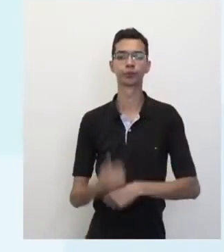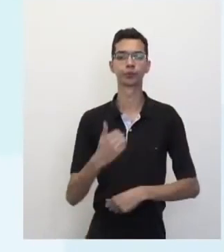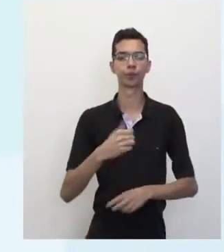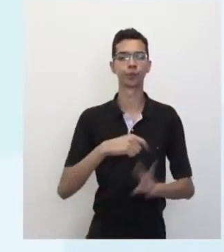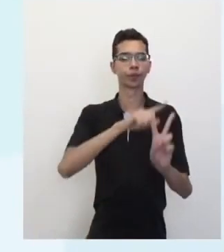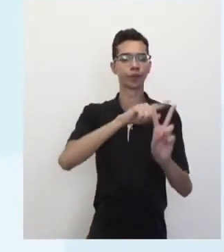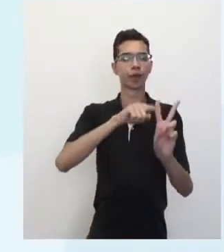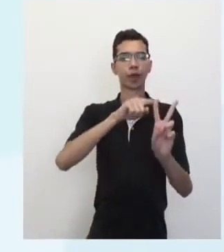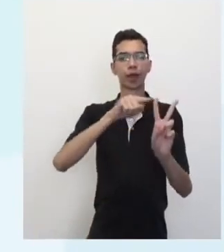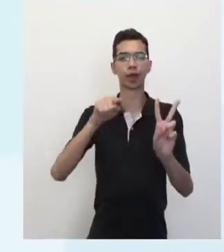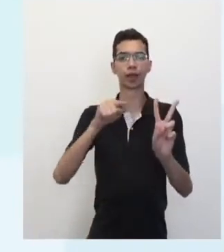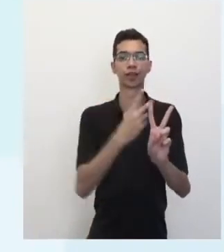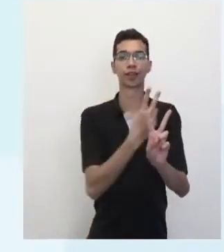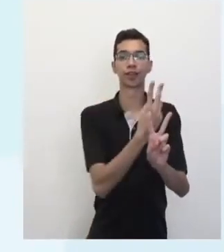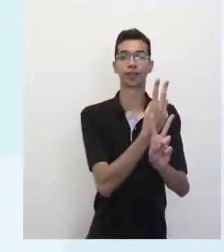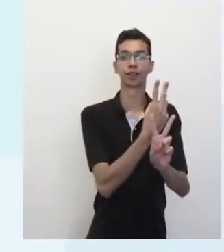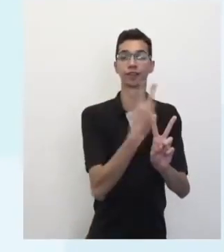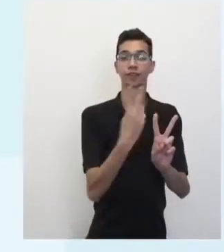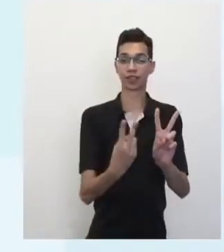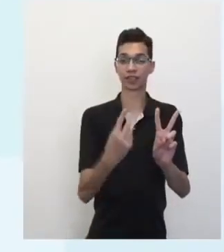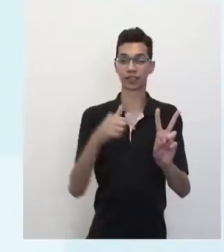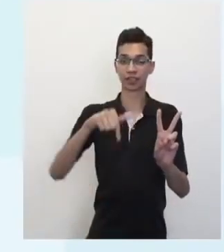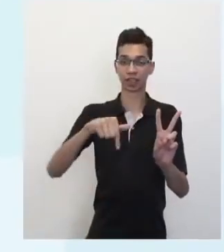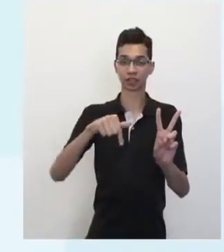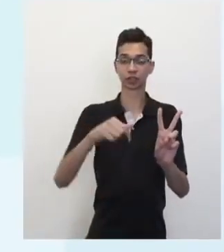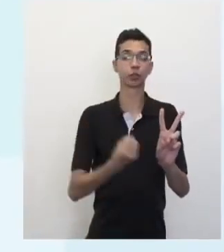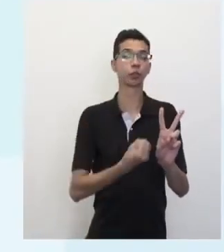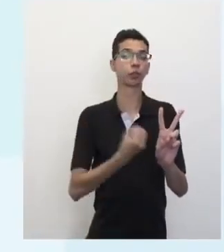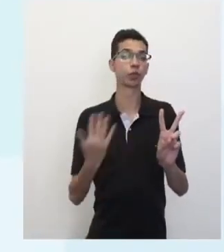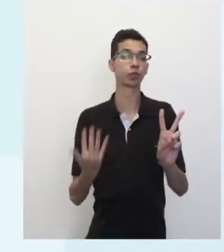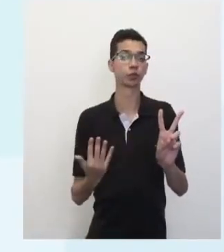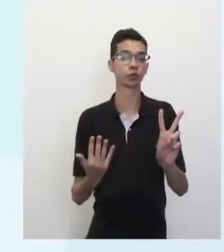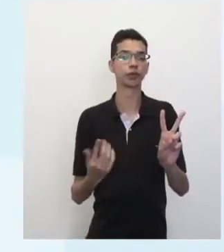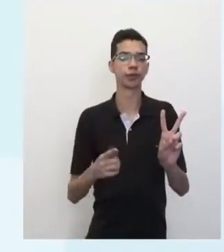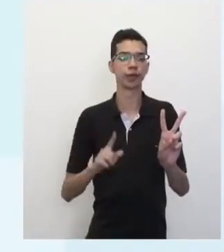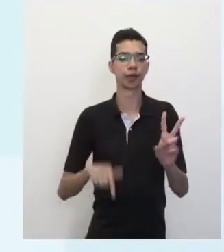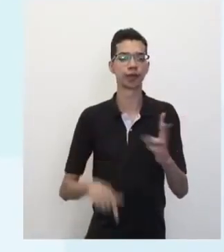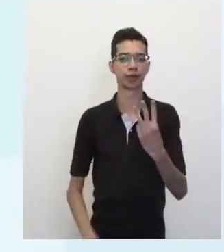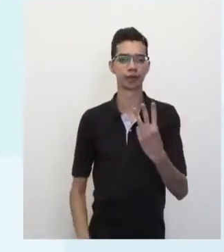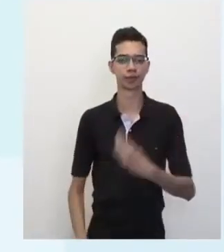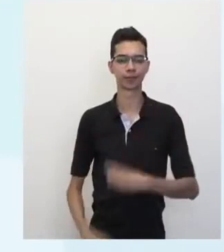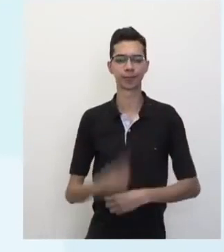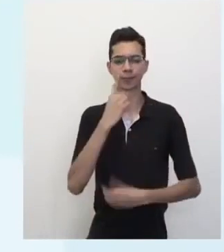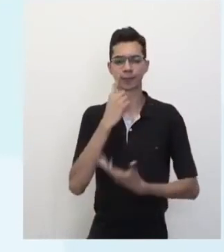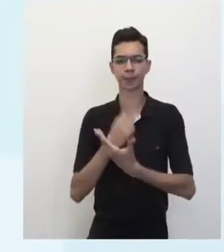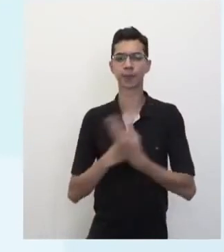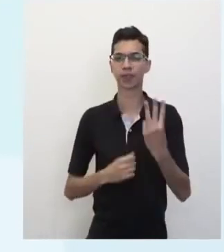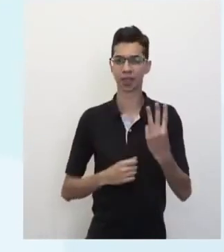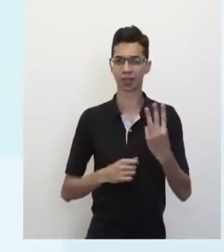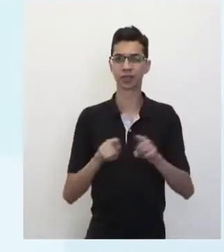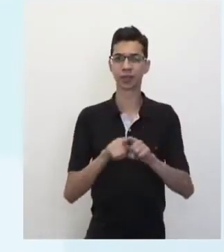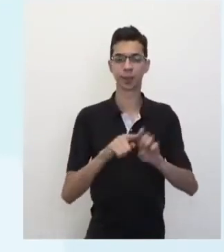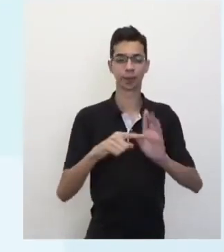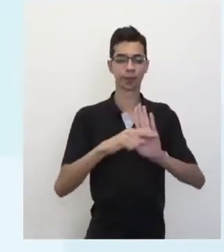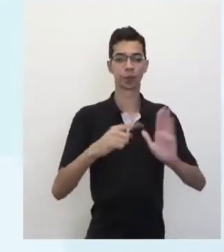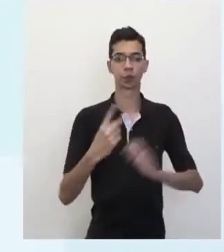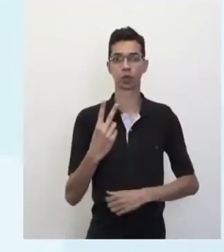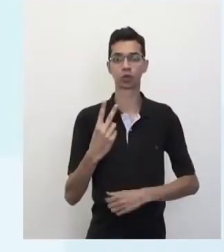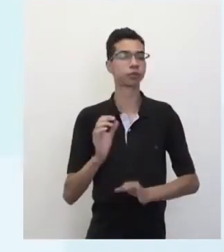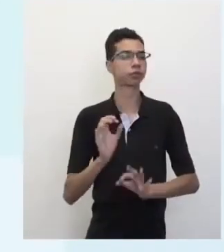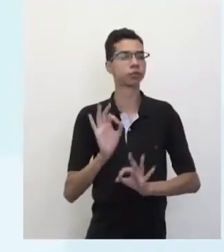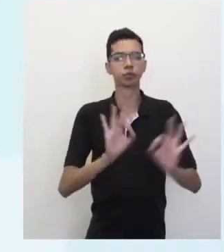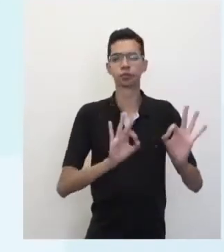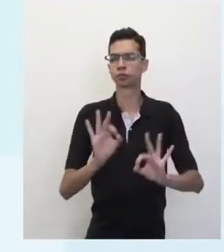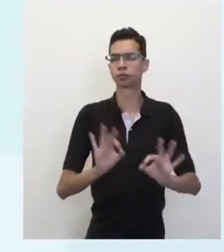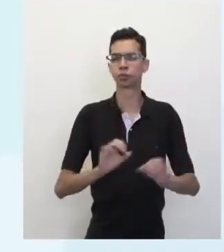Abaixei. Veja que o 3, ó, o menos 2, eu não mexi ainda, então eu copio. Não se esqueça disso. Ó,